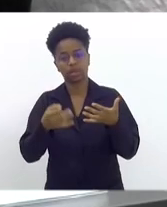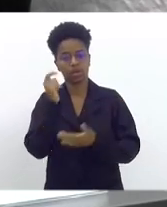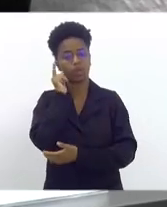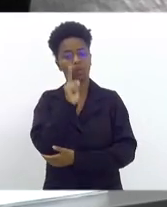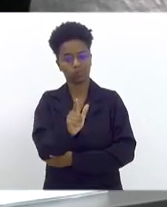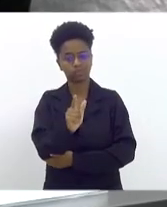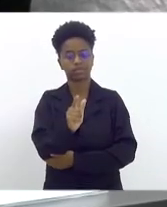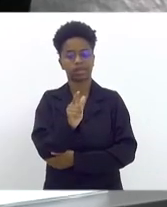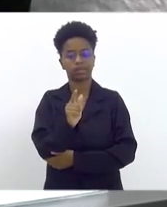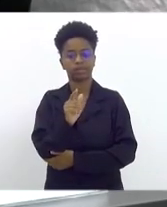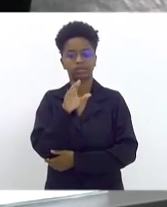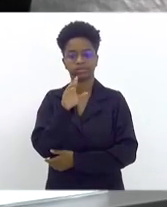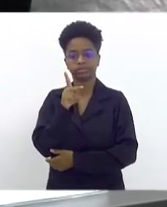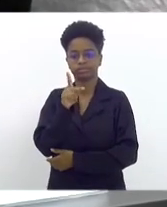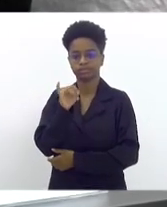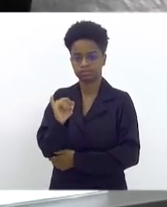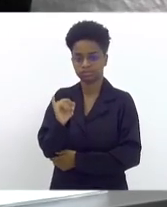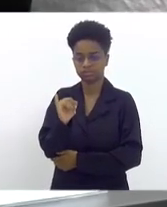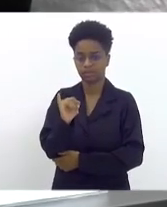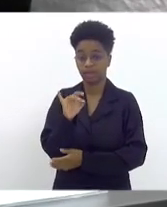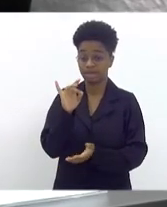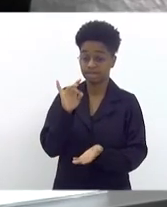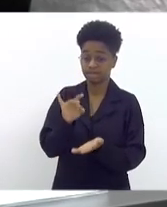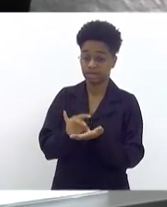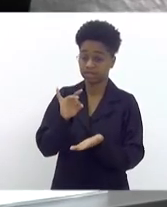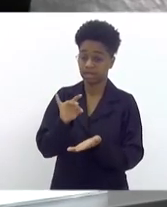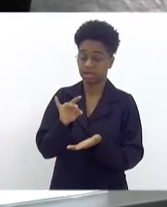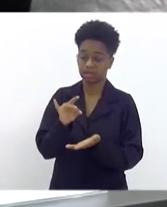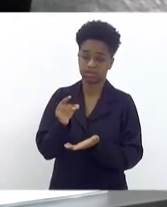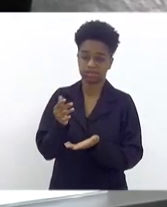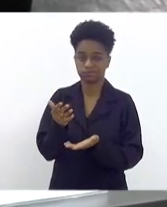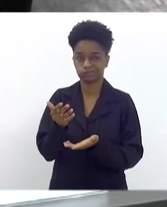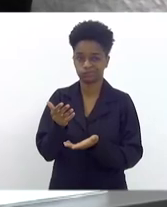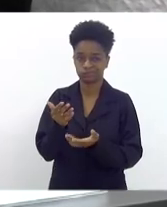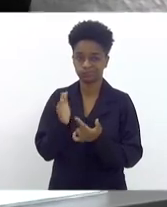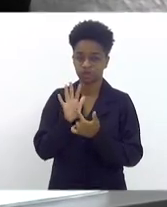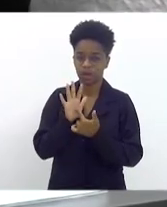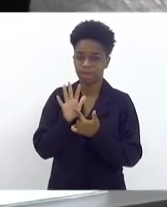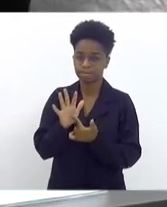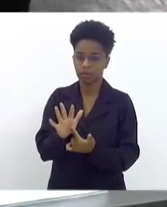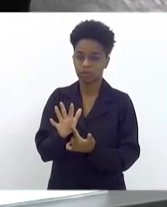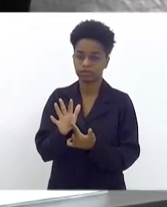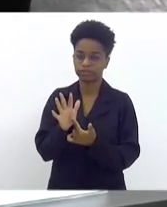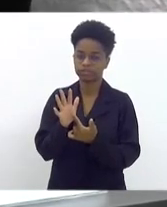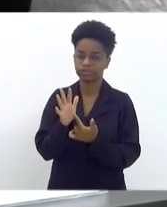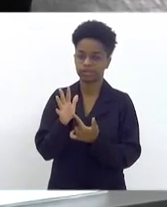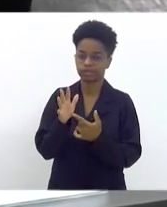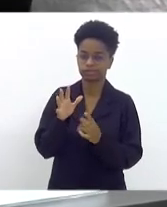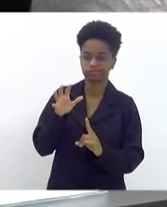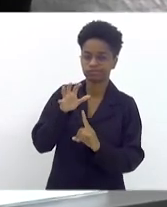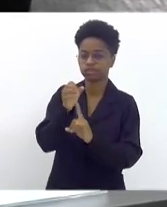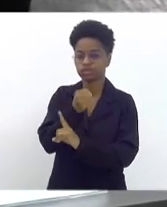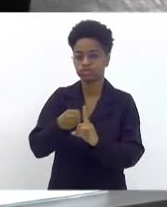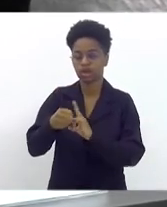a uma CPI que, na verdade, ela vai trazer um efeito social na cultura